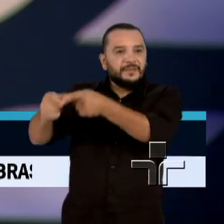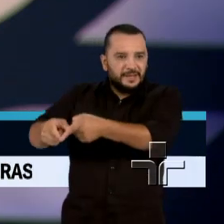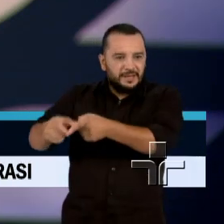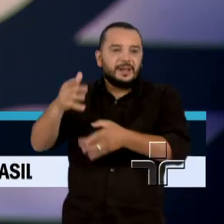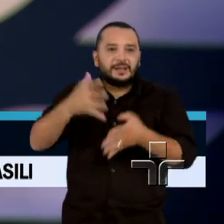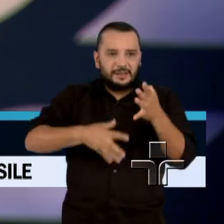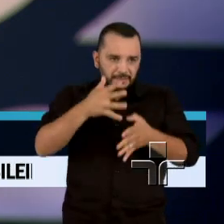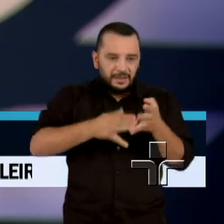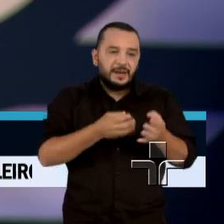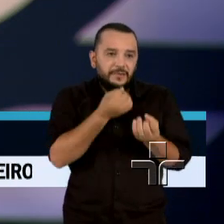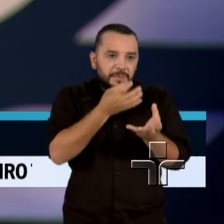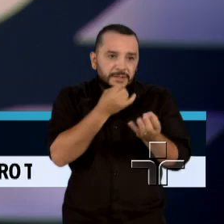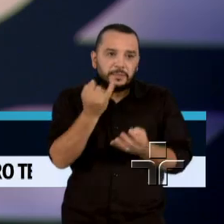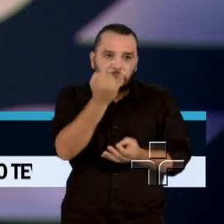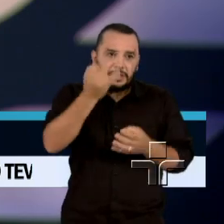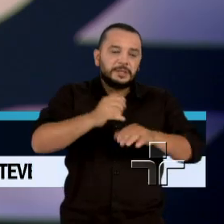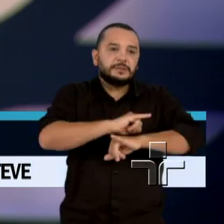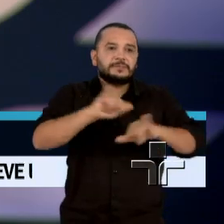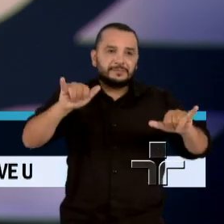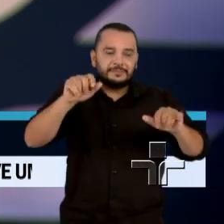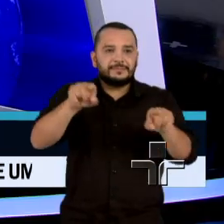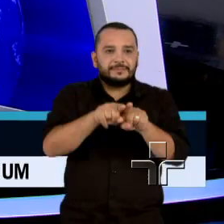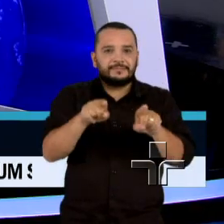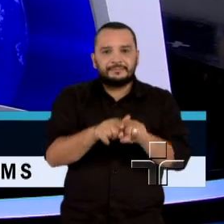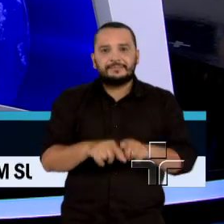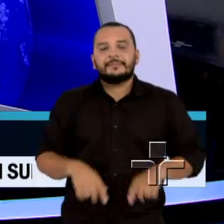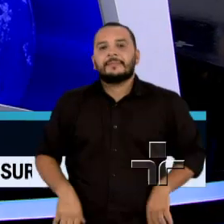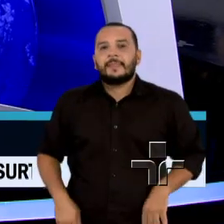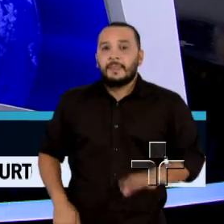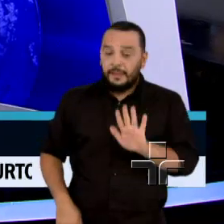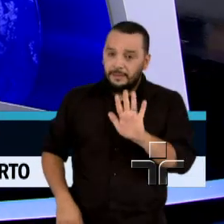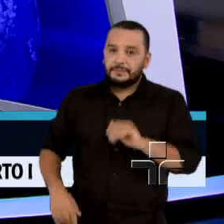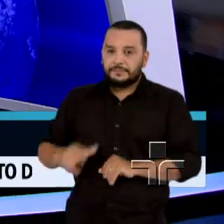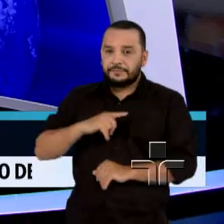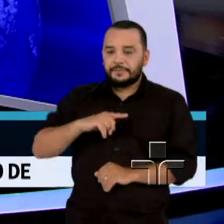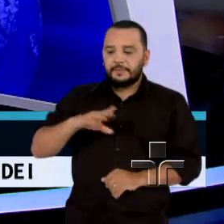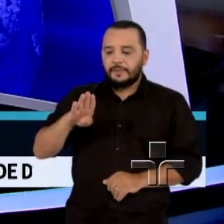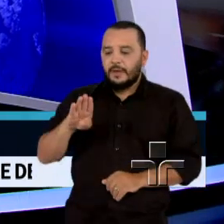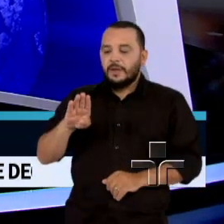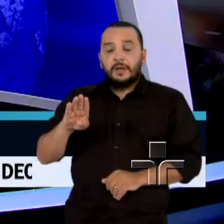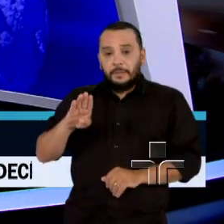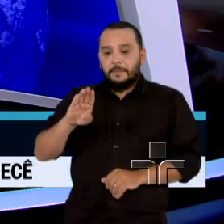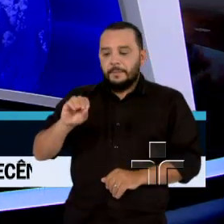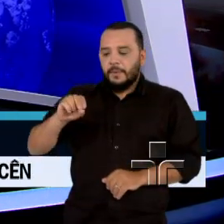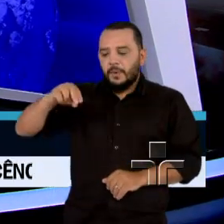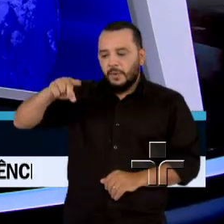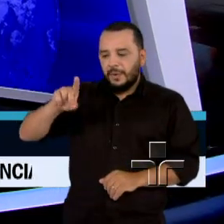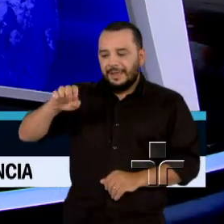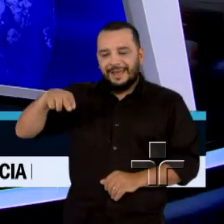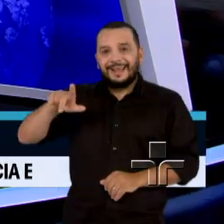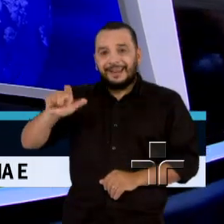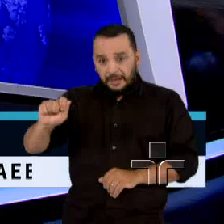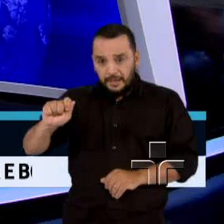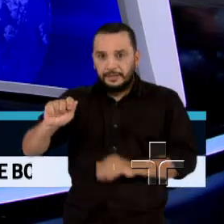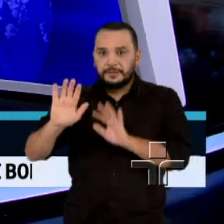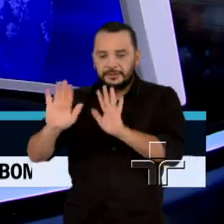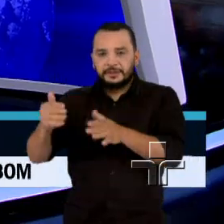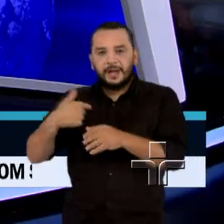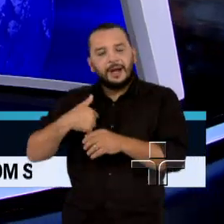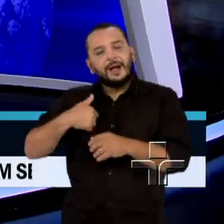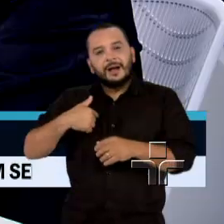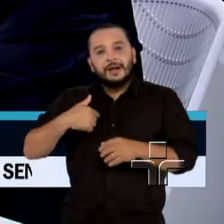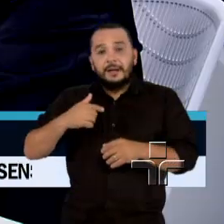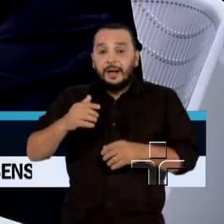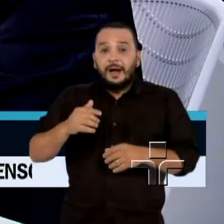dado importante de trazer também. Agora, Senes, após o caso Bodega, a imprensa foi proibida de entrevistar qualquer suspeito ou